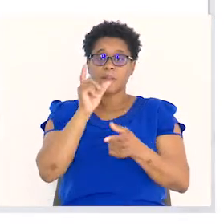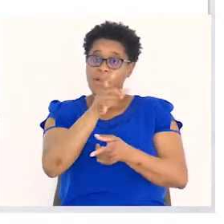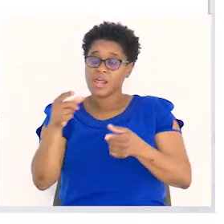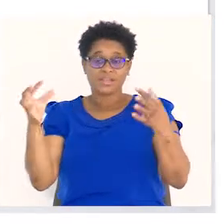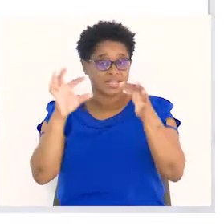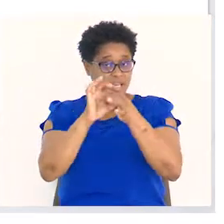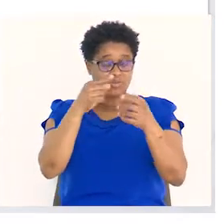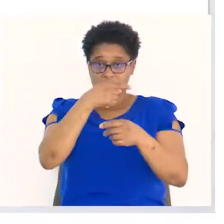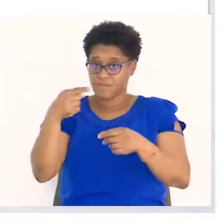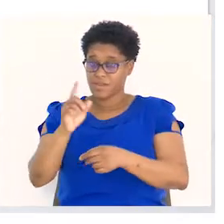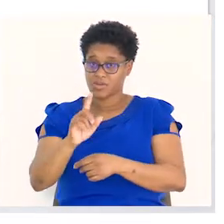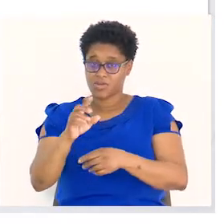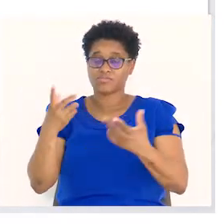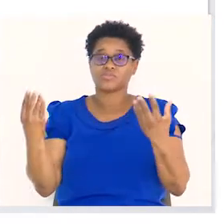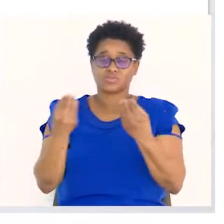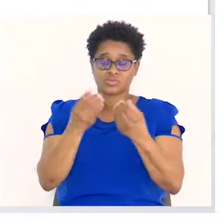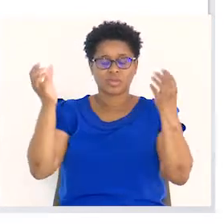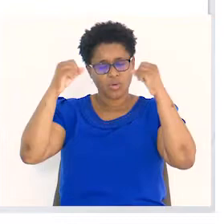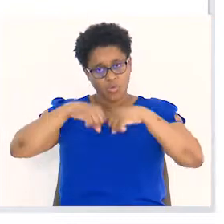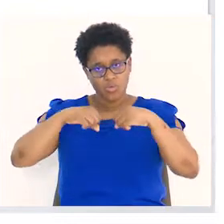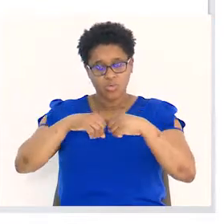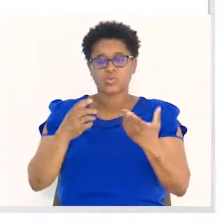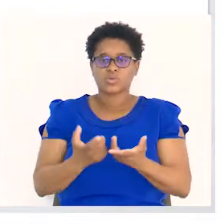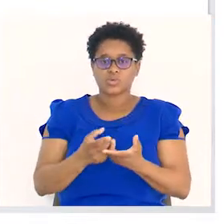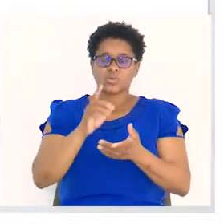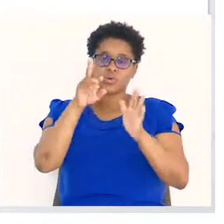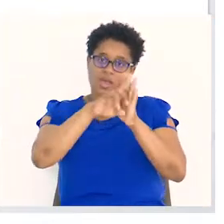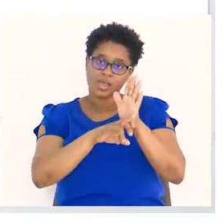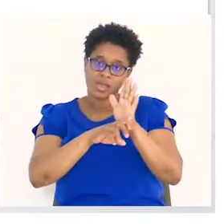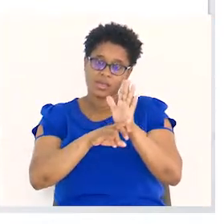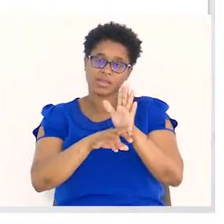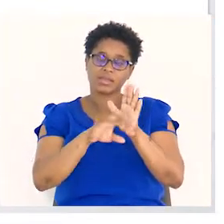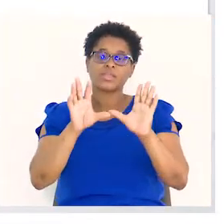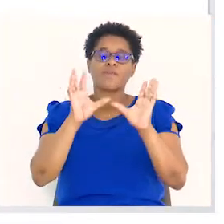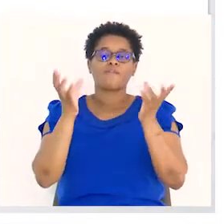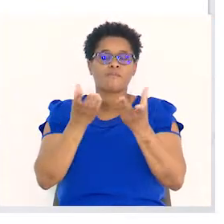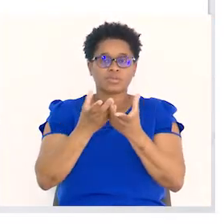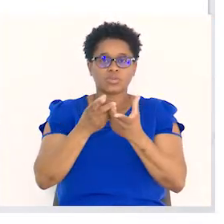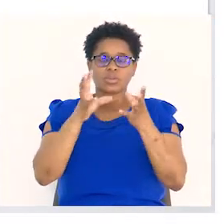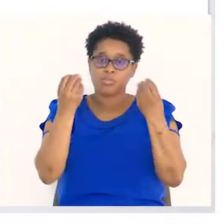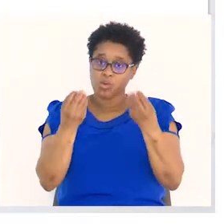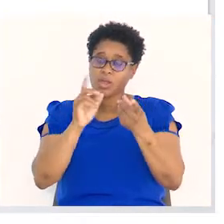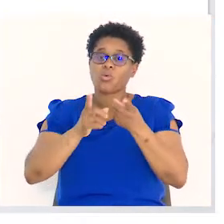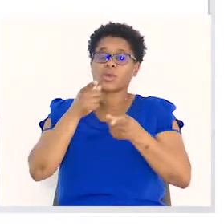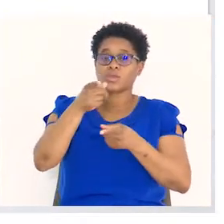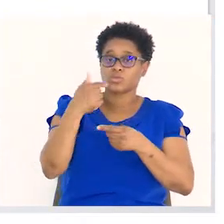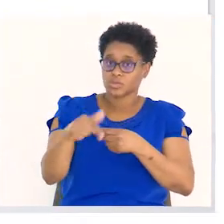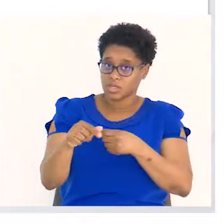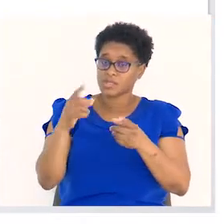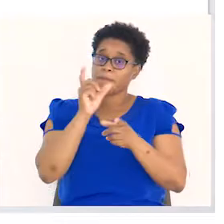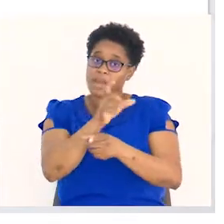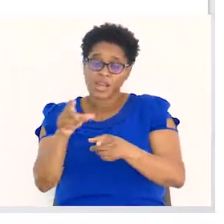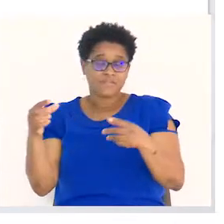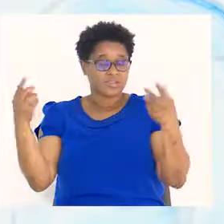forma-se de acordo com a regra geral da formação do plural. Então, o que é que tu tens? elementos não estão ligados por